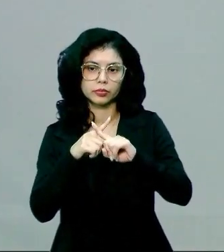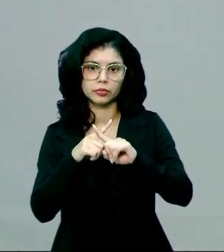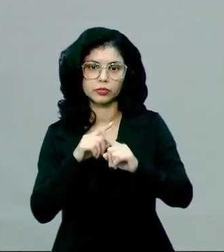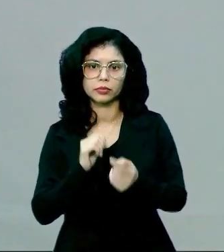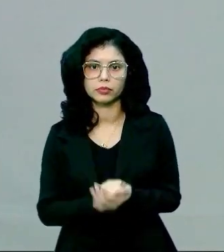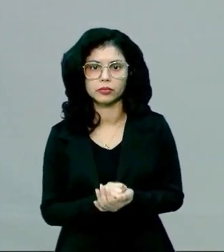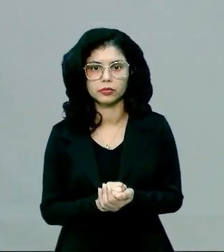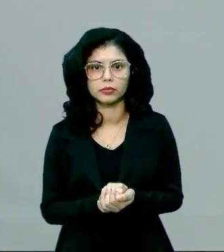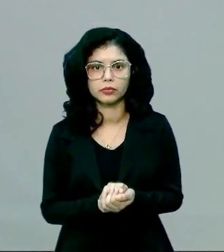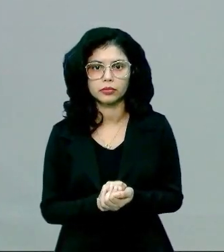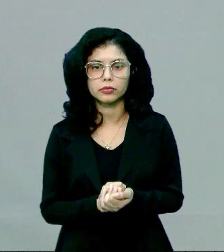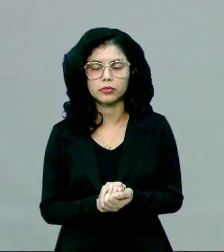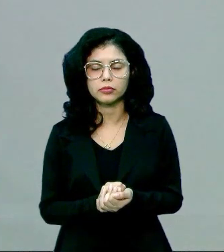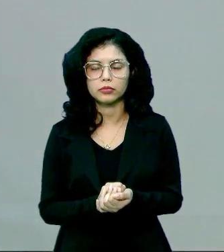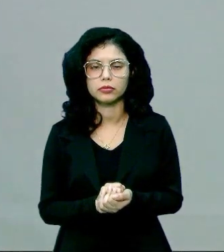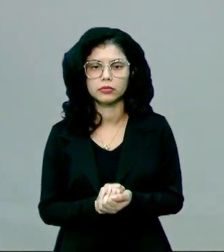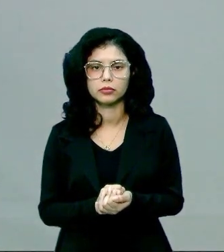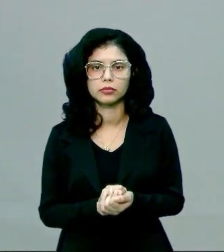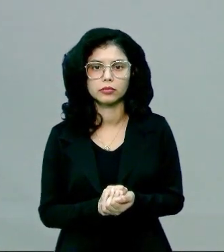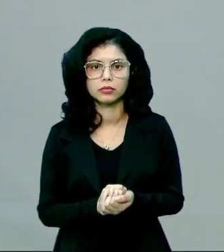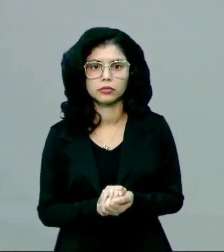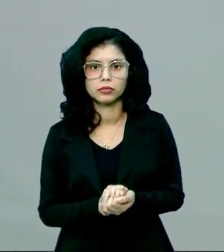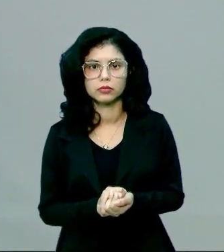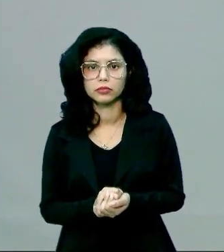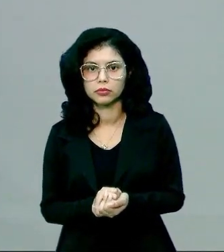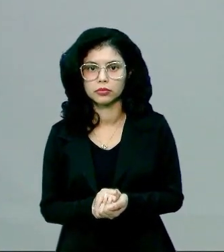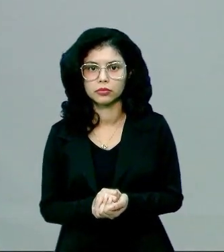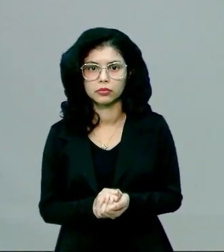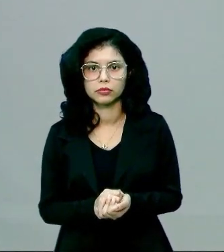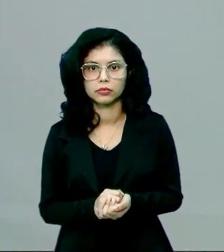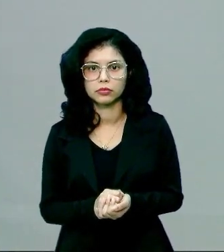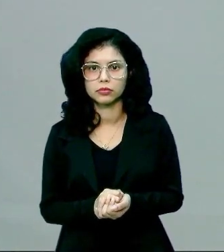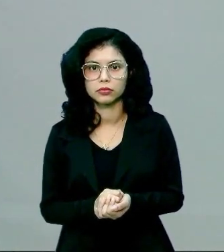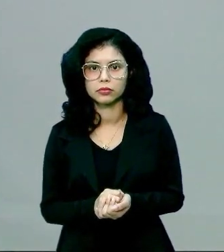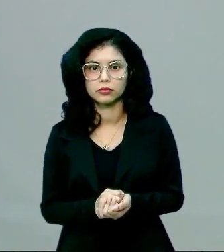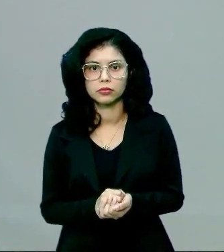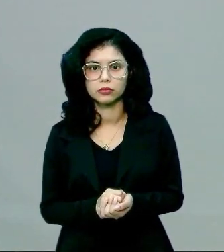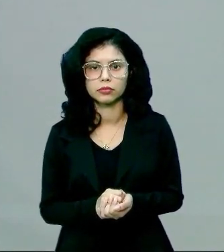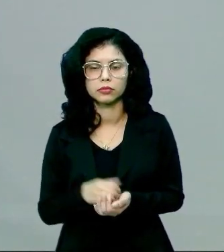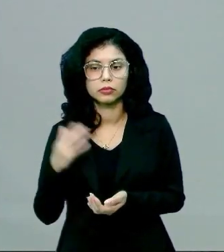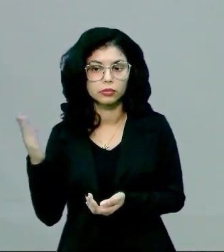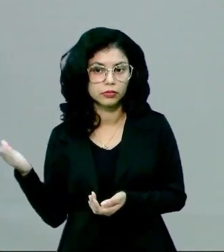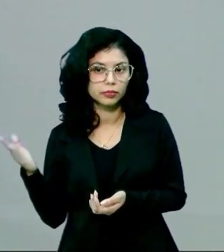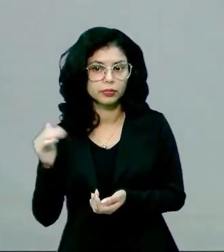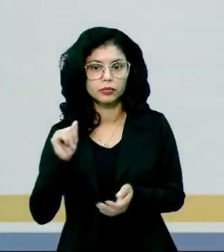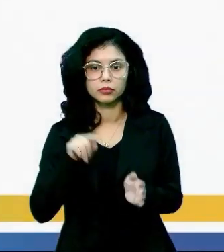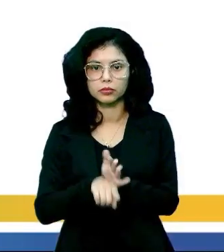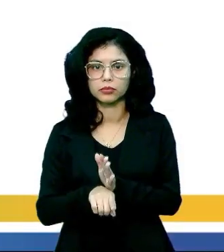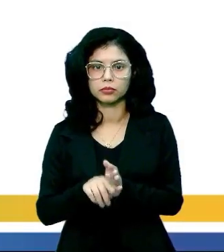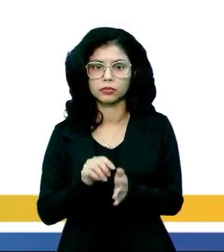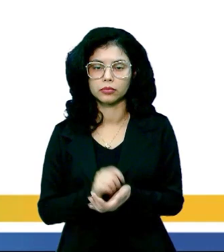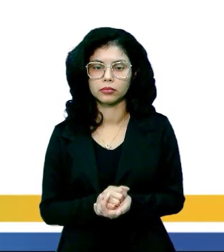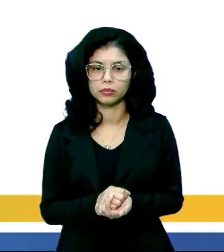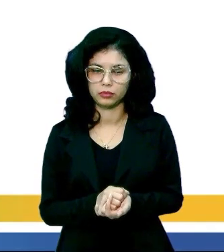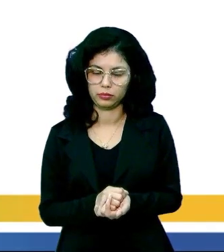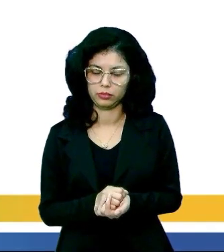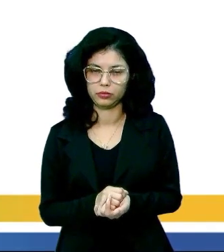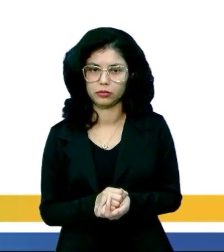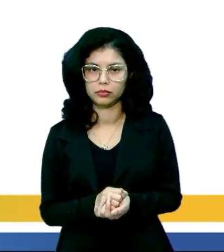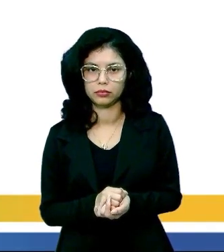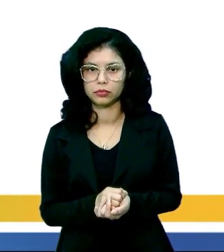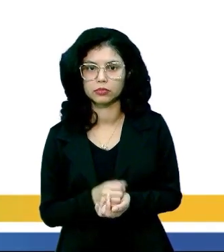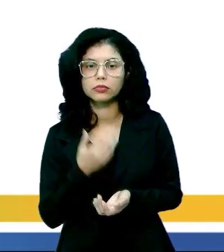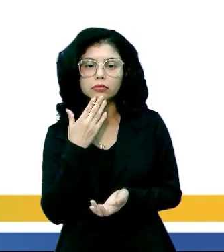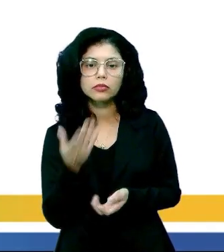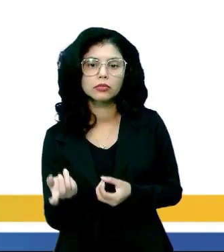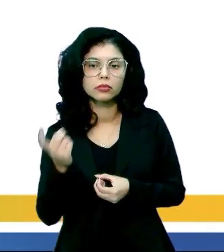vai multiplicando. Quando vai voltando, que é o caso da questão, no caso a questão